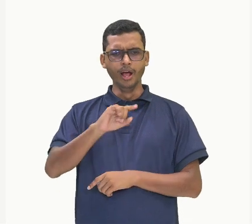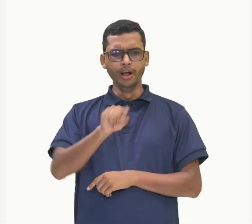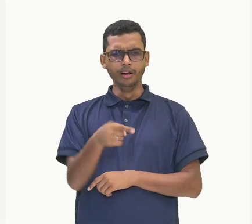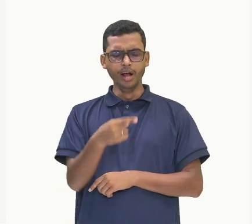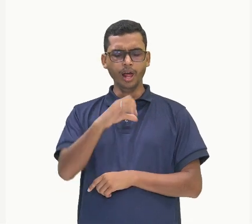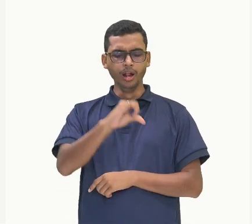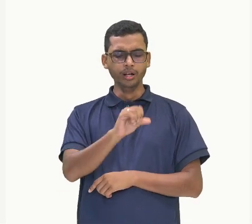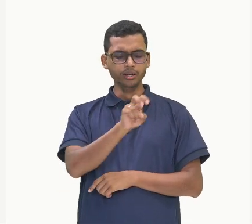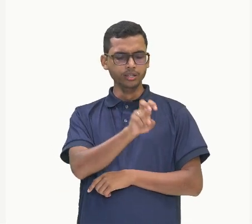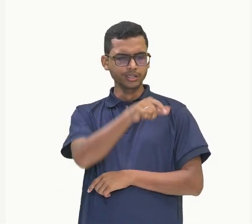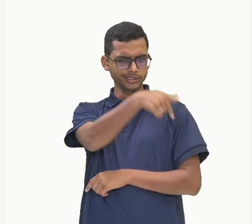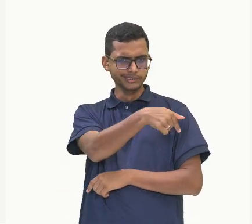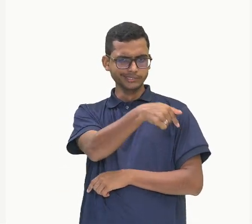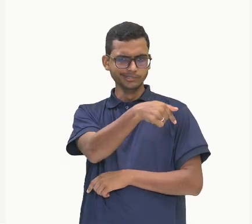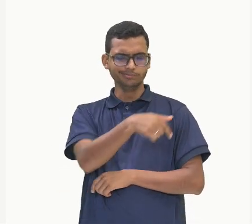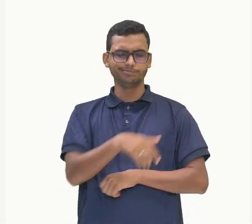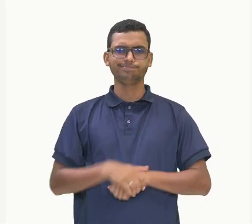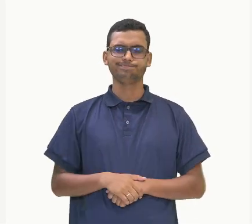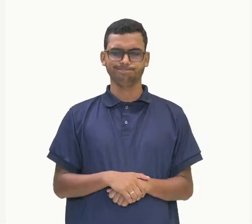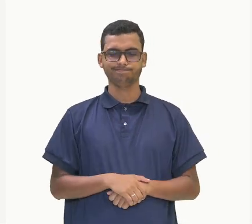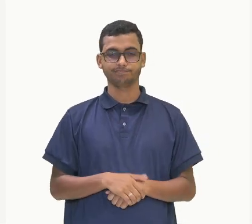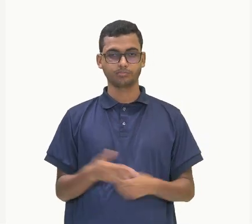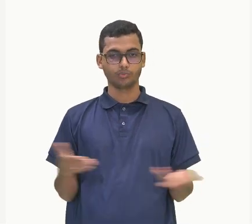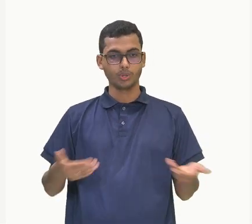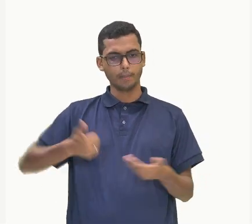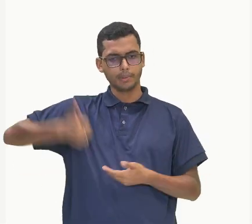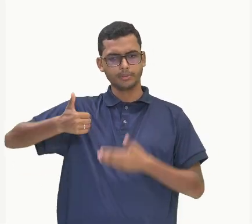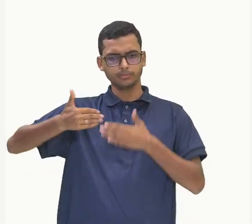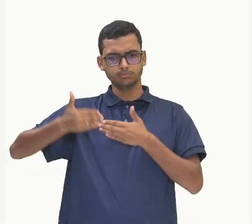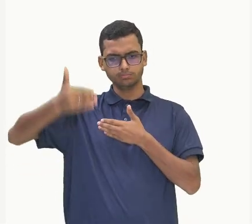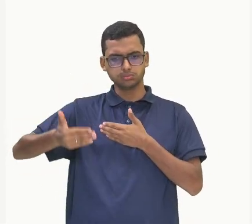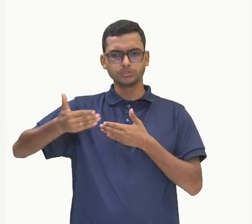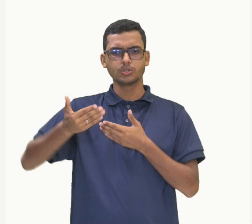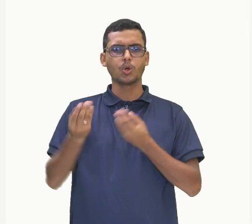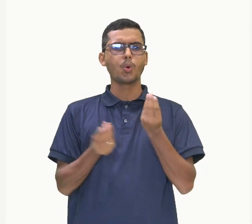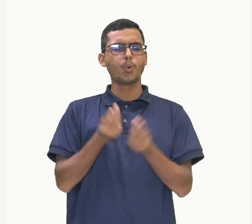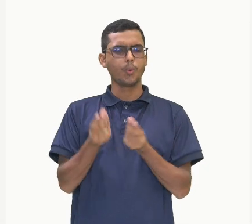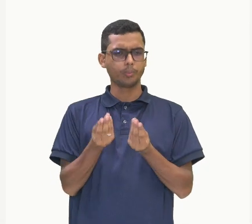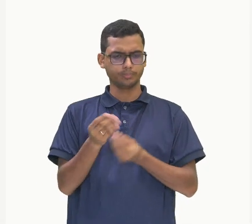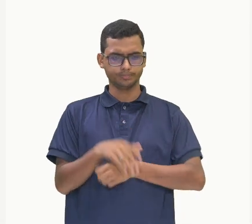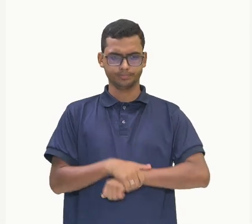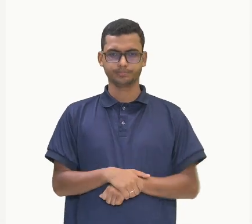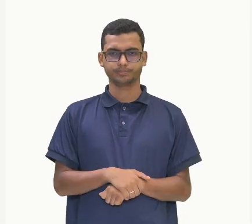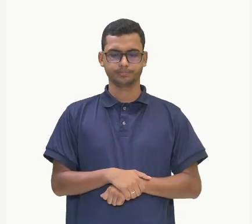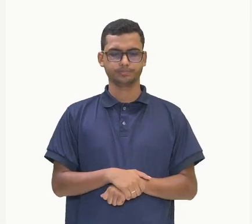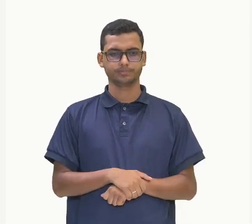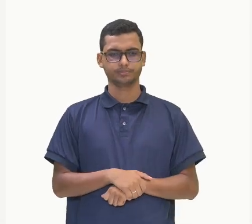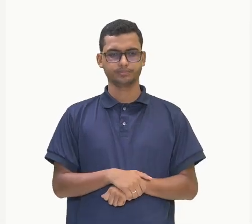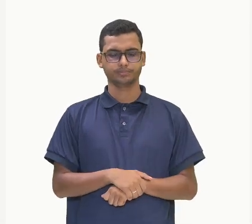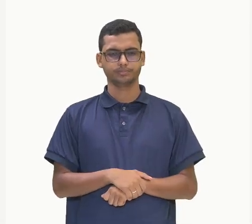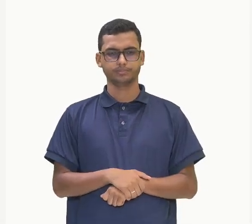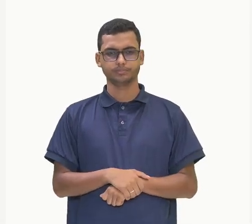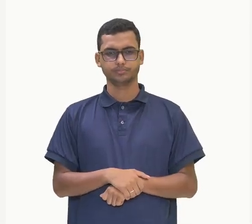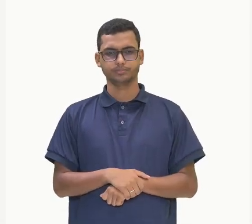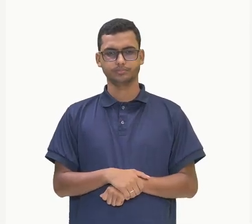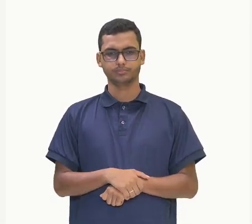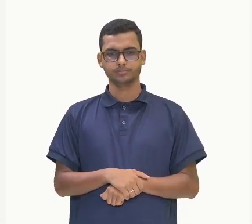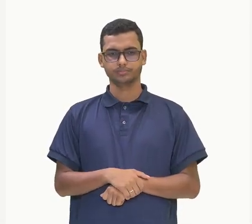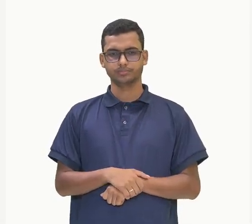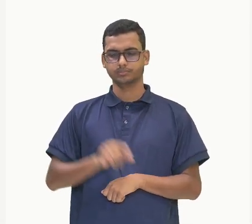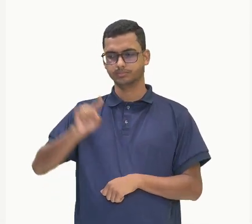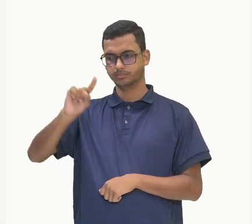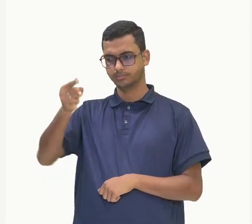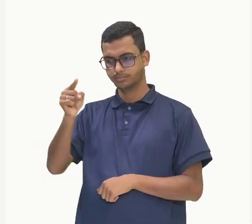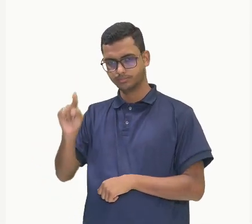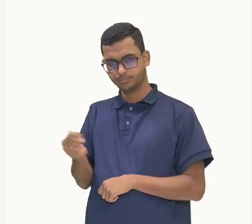0,957. Então, o primeiro passo que eu tenho que fazer é sempre escrever a vírgula embaixo de vírgula. Então, a vírgula vai ficar embaixo